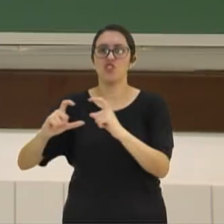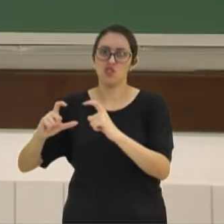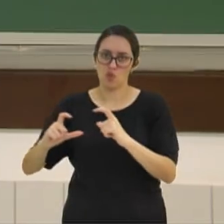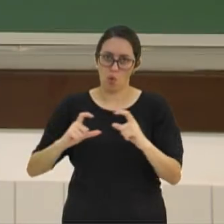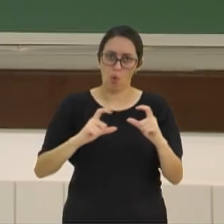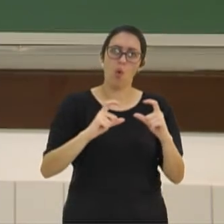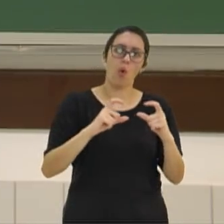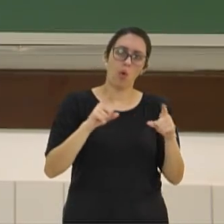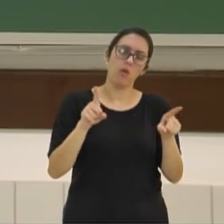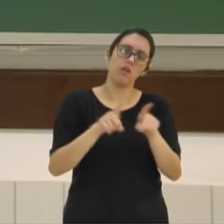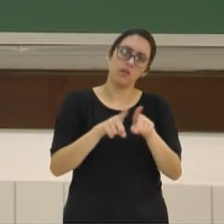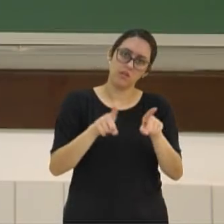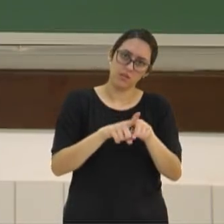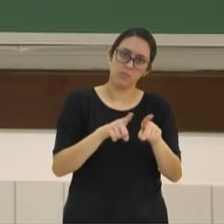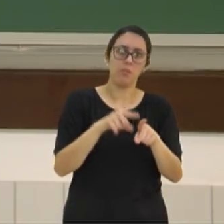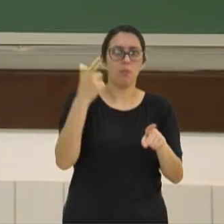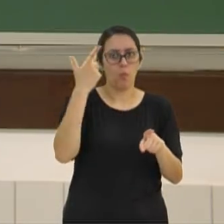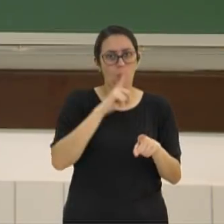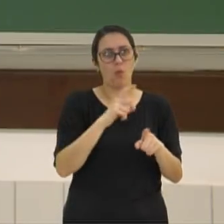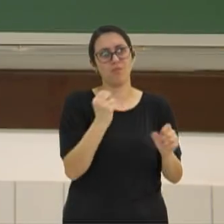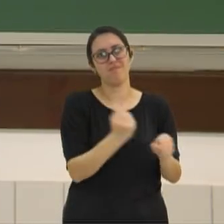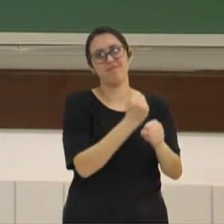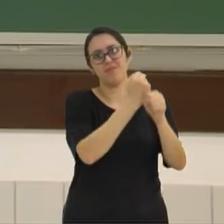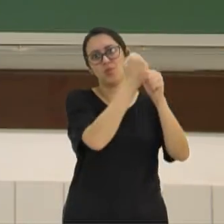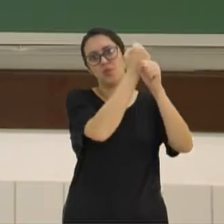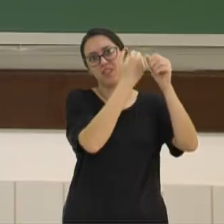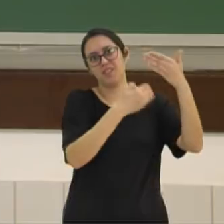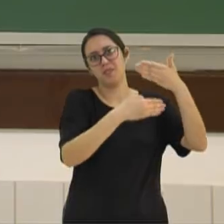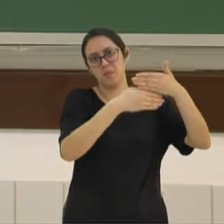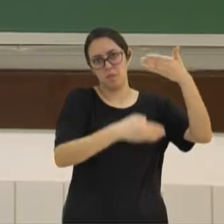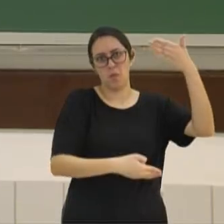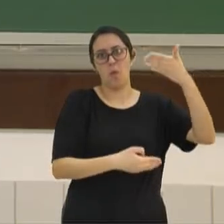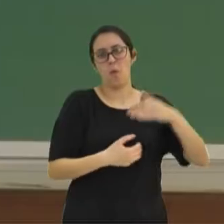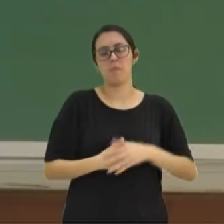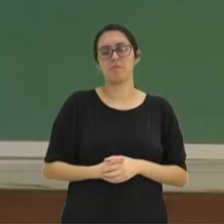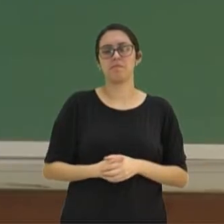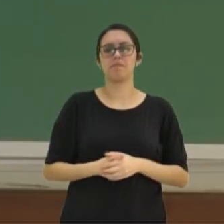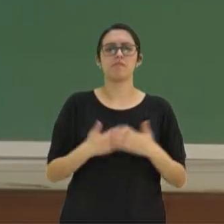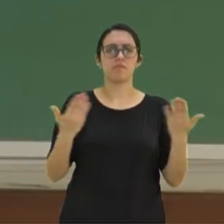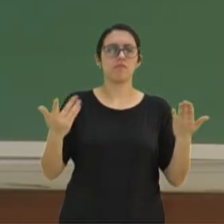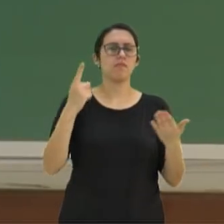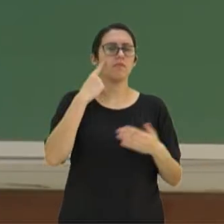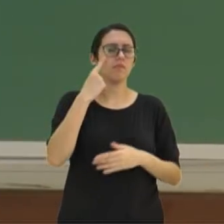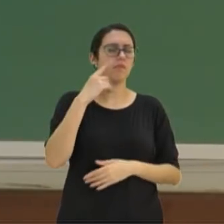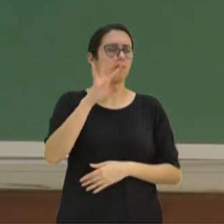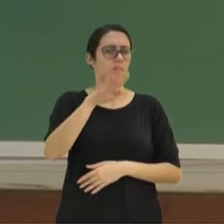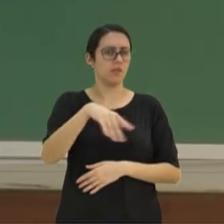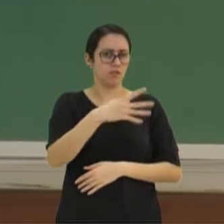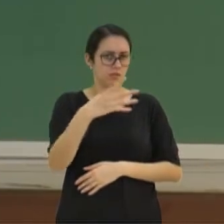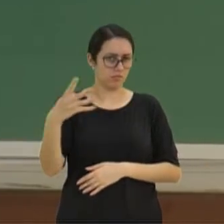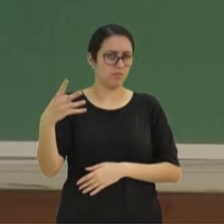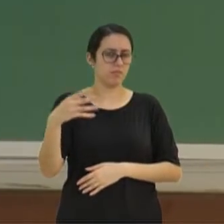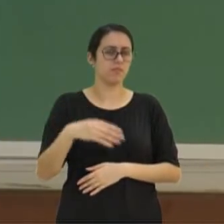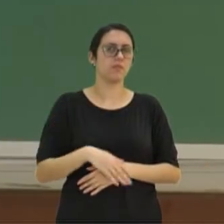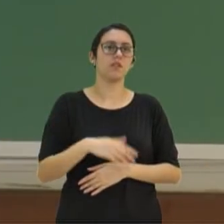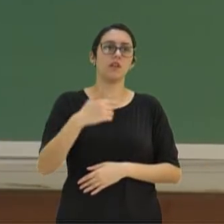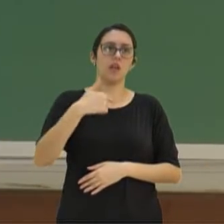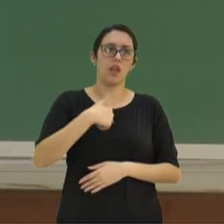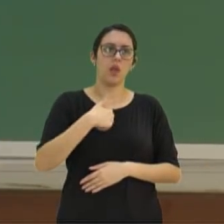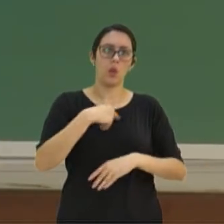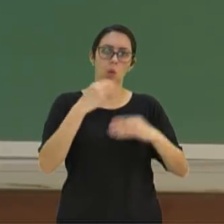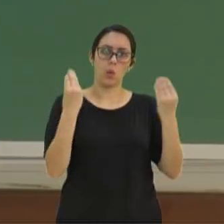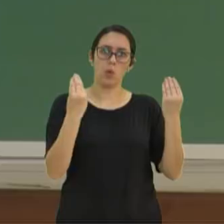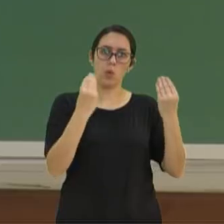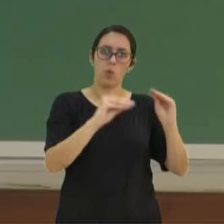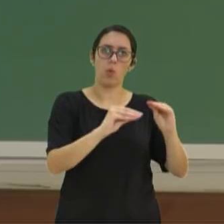outros materiais para construir o meu muro, beleza? Então lá, ó. Então montando o quadro, eu coloquei nessa ordem aqui, ó. Eu